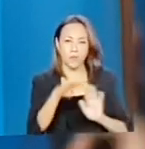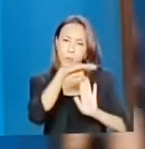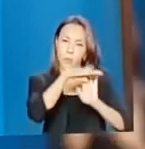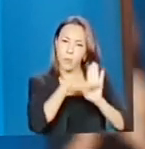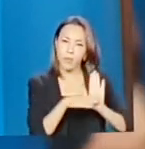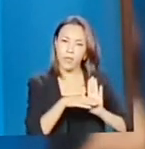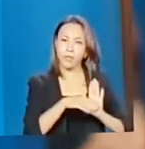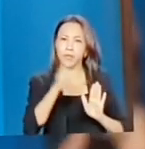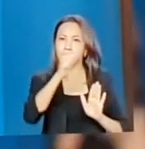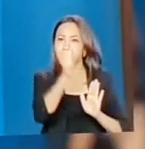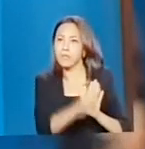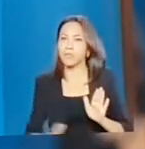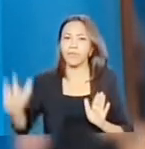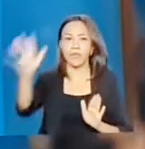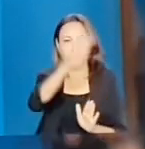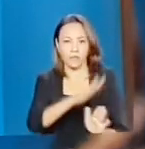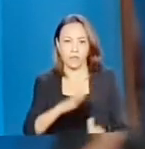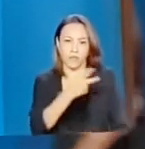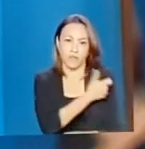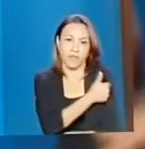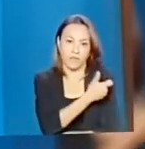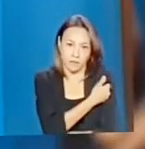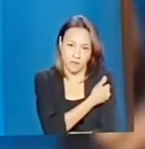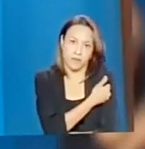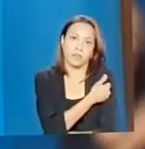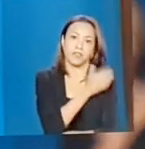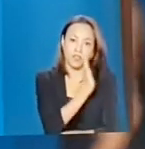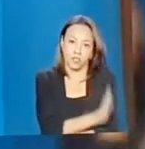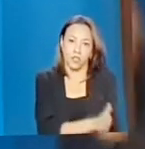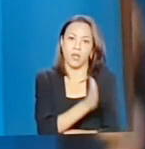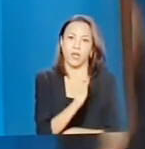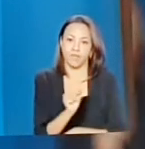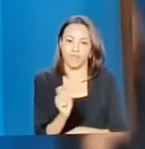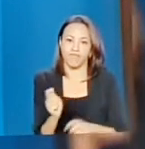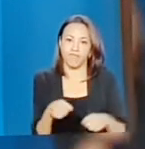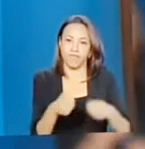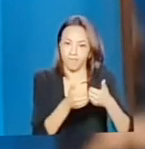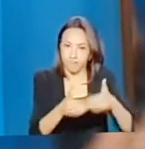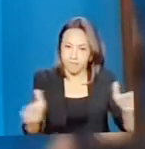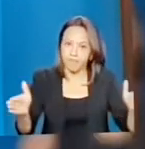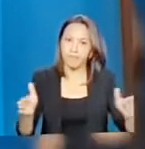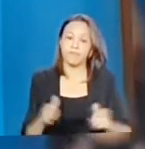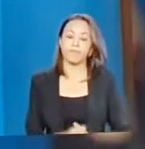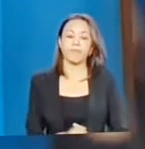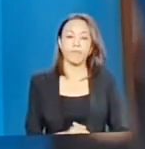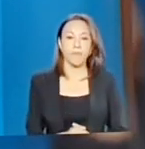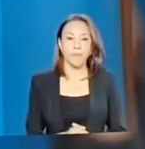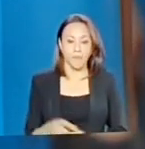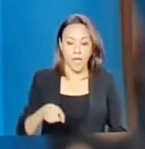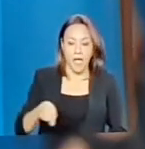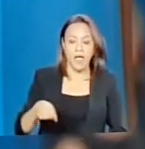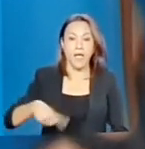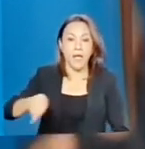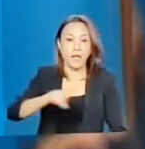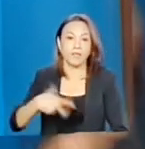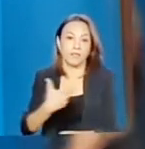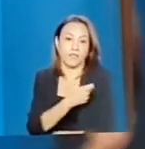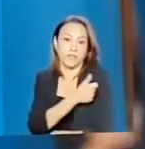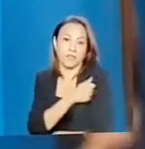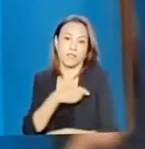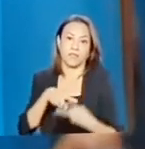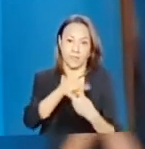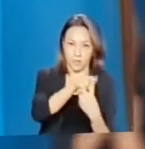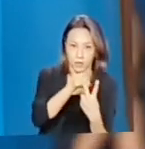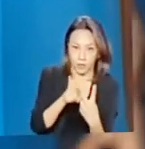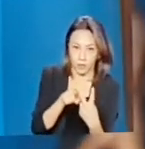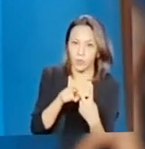Imunizações, já passível de ser ativado. Possam as vacinas Coronavac e